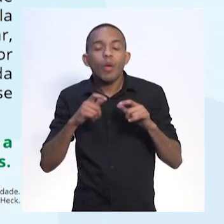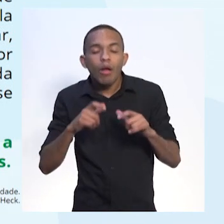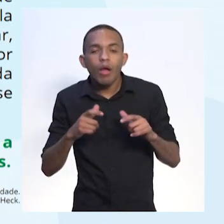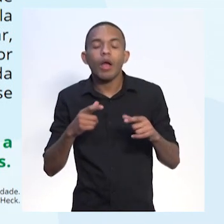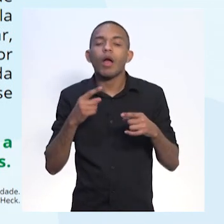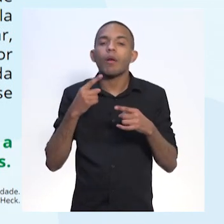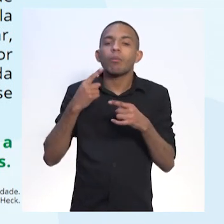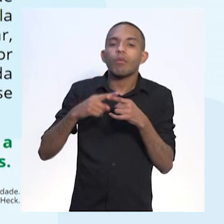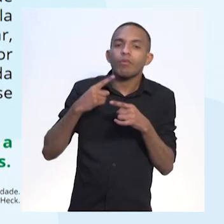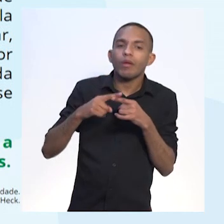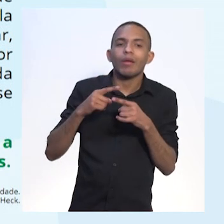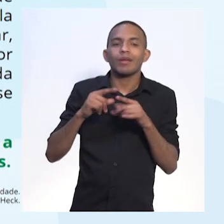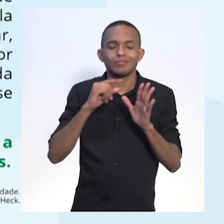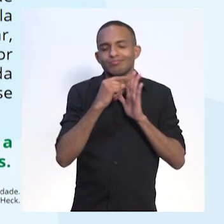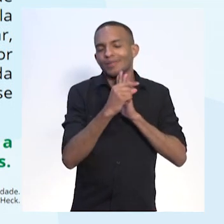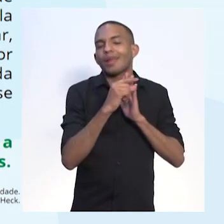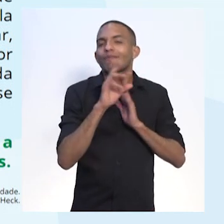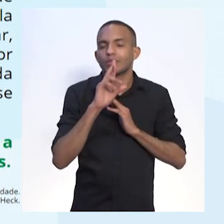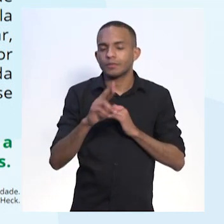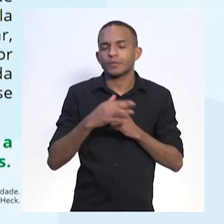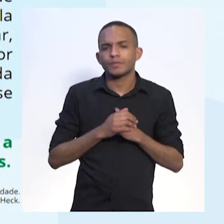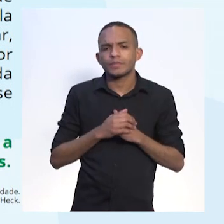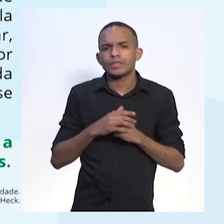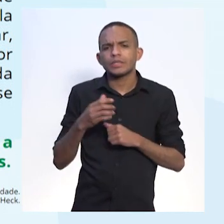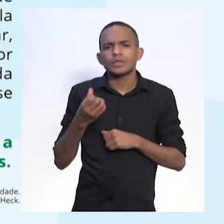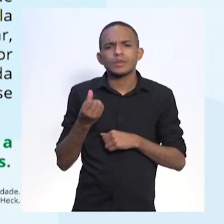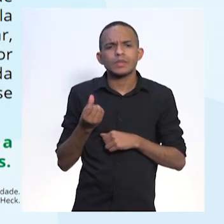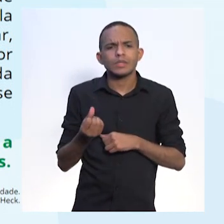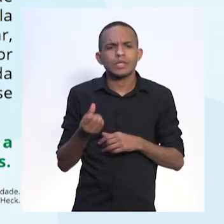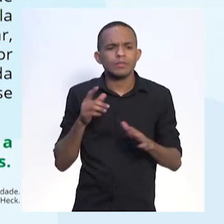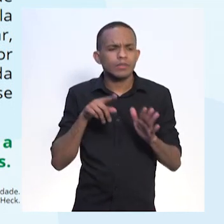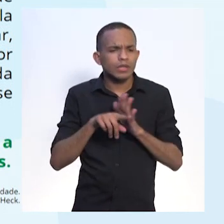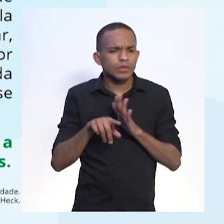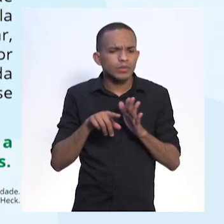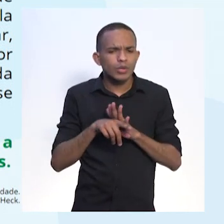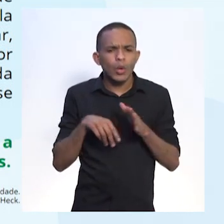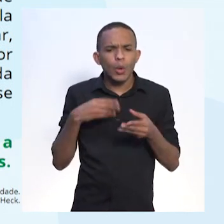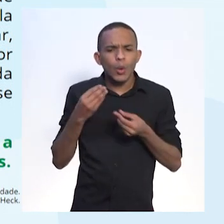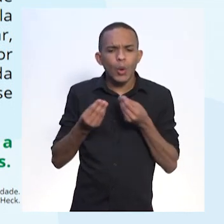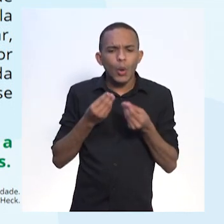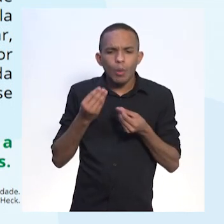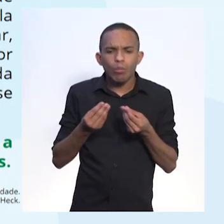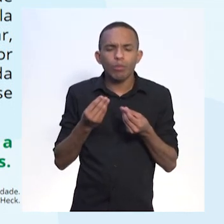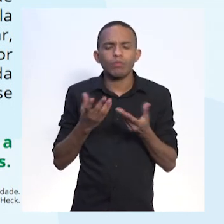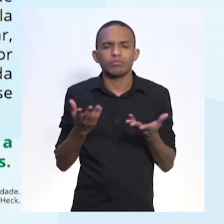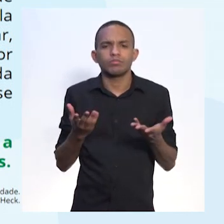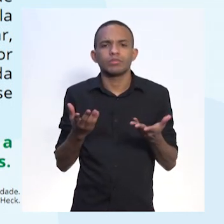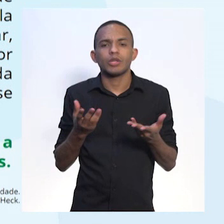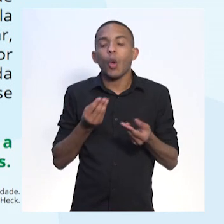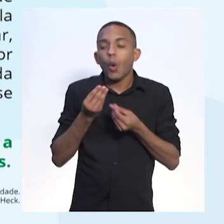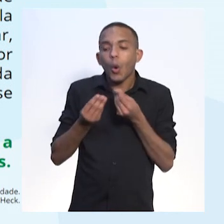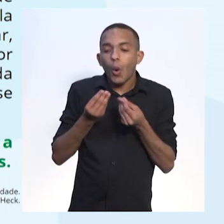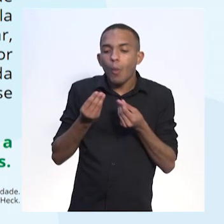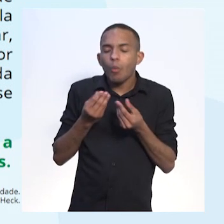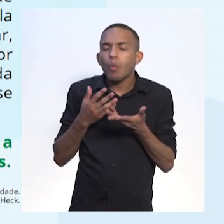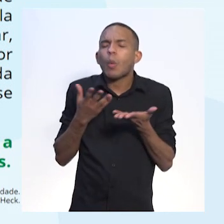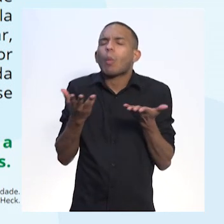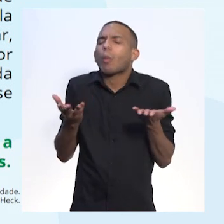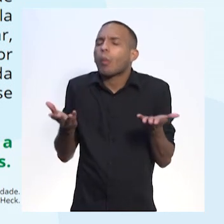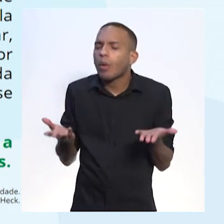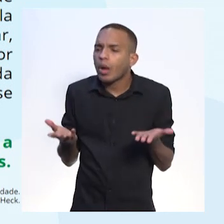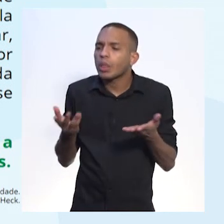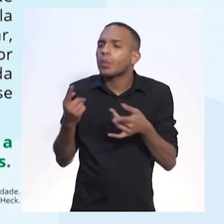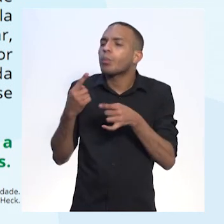por quê. Que mais que tem? São 6 perguntas. Esqueci uma. Você falou Como? Como? Então,